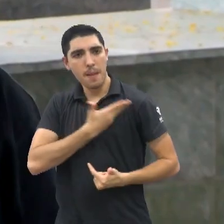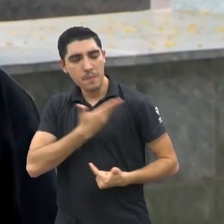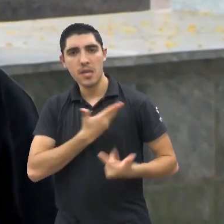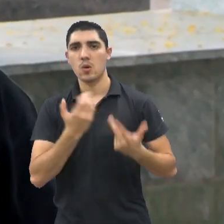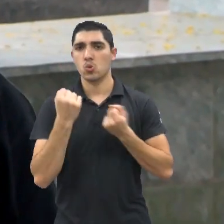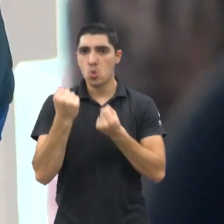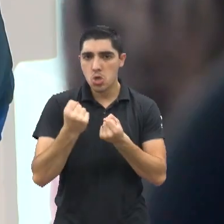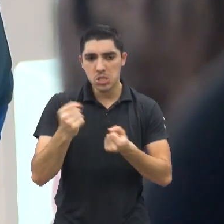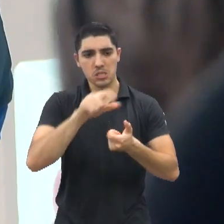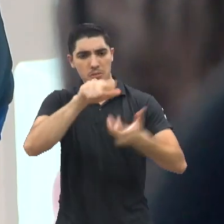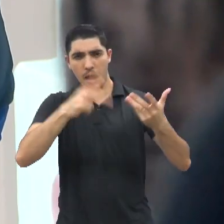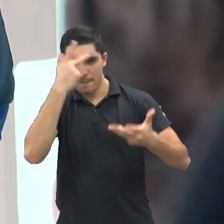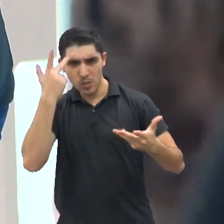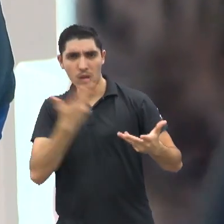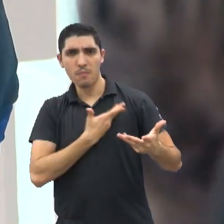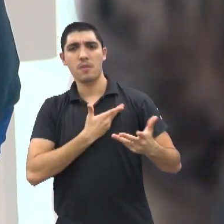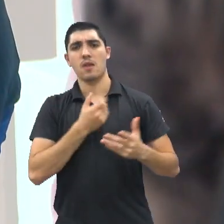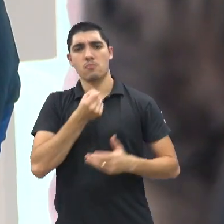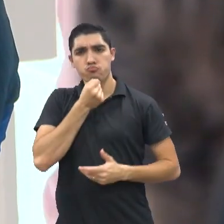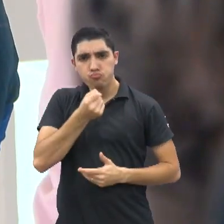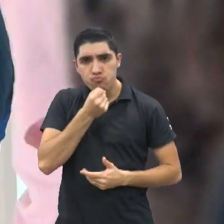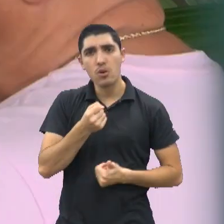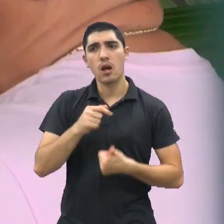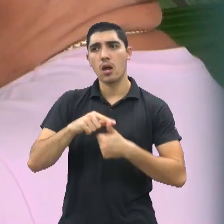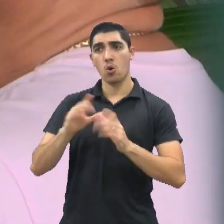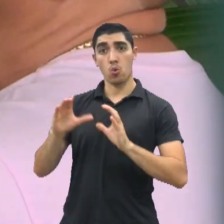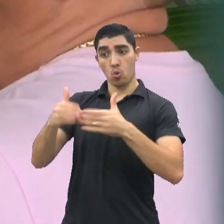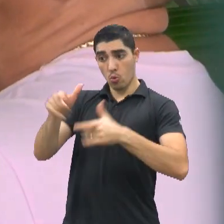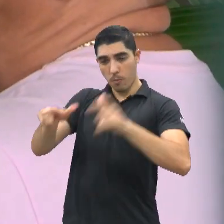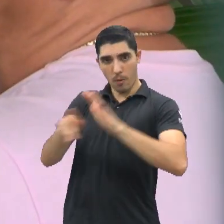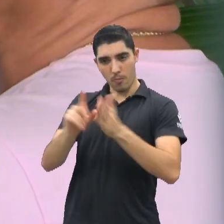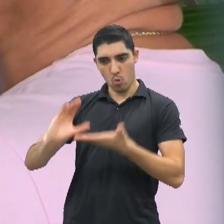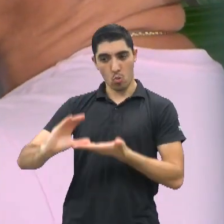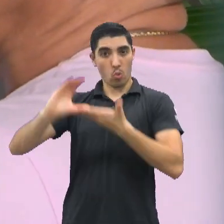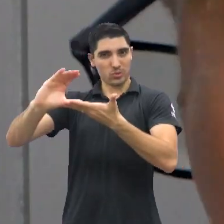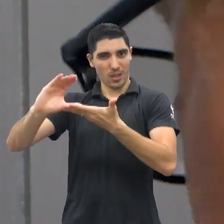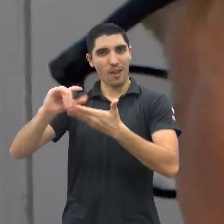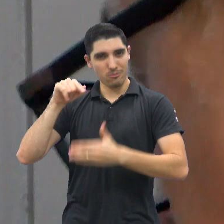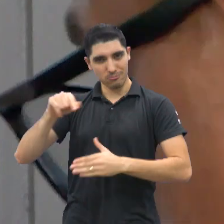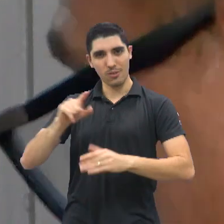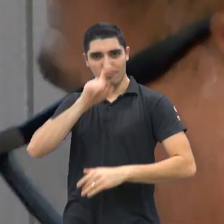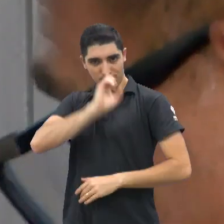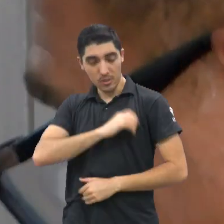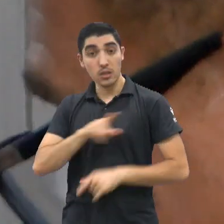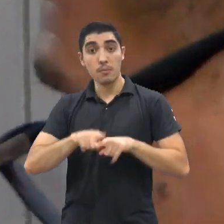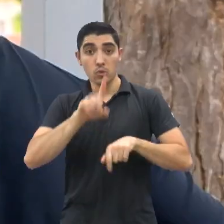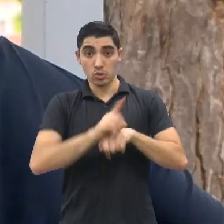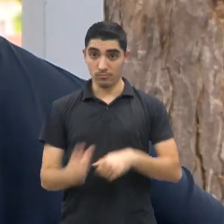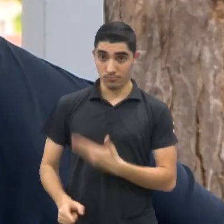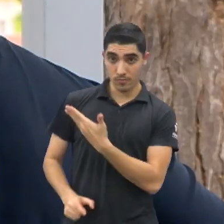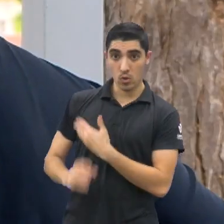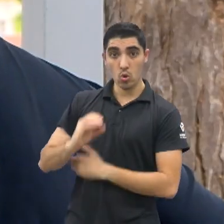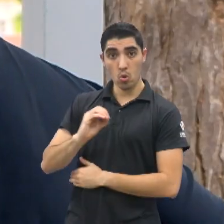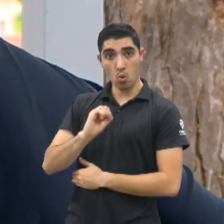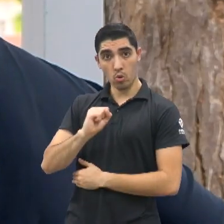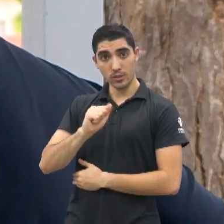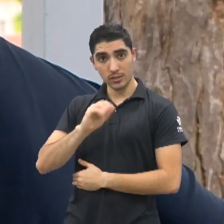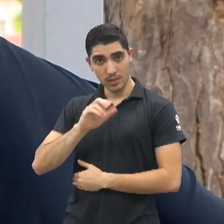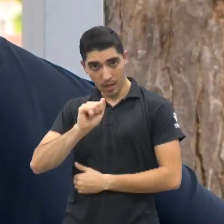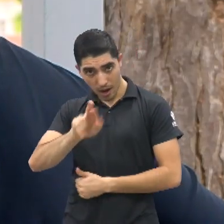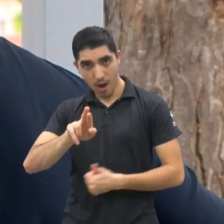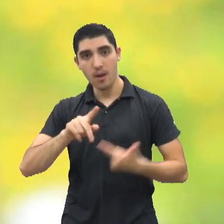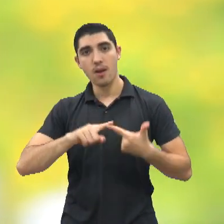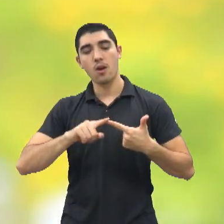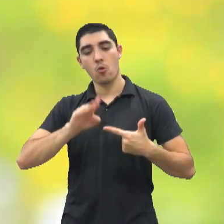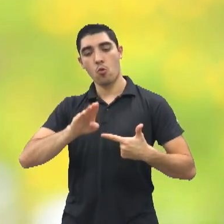funcionários do clube membros do Conselho de liberativo além dos gestores da saf Oscar Constantino e Bruno Casarini